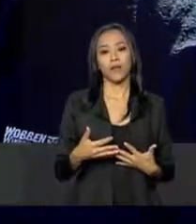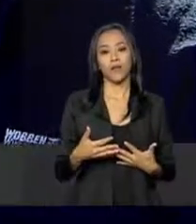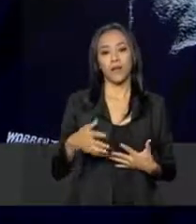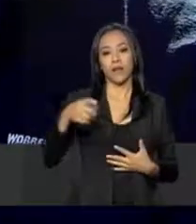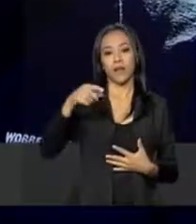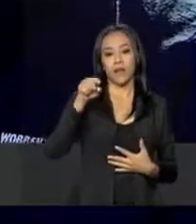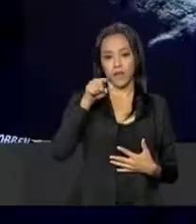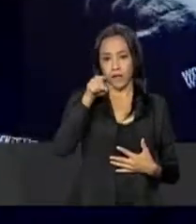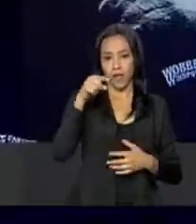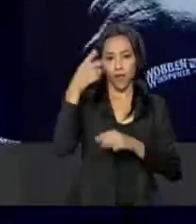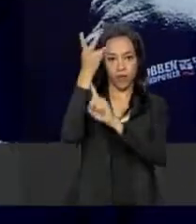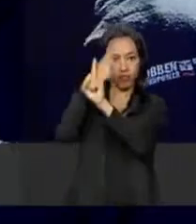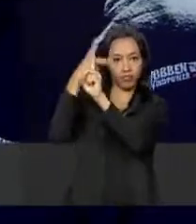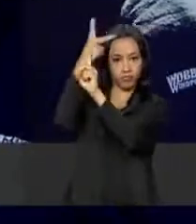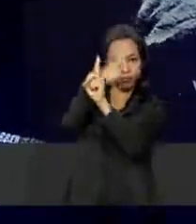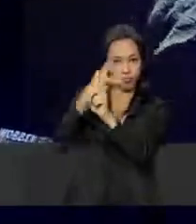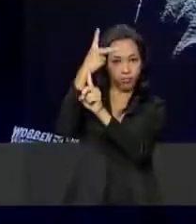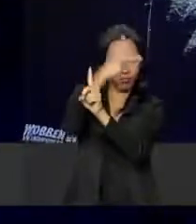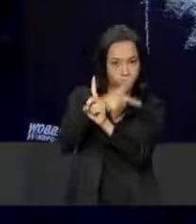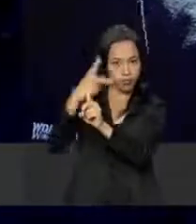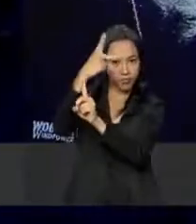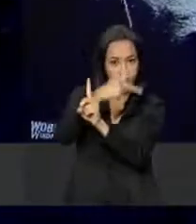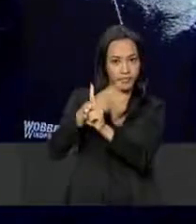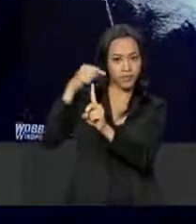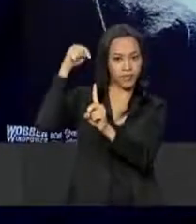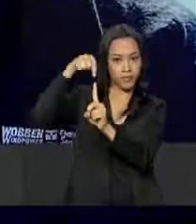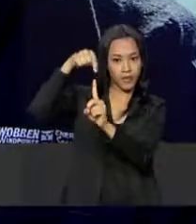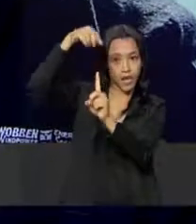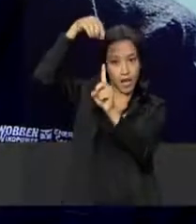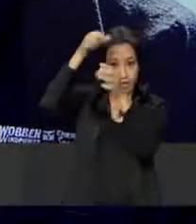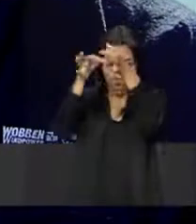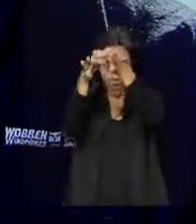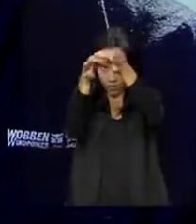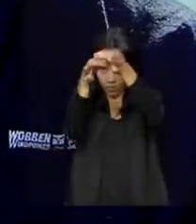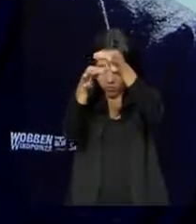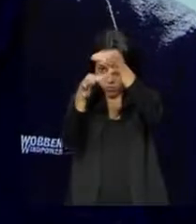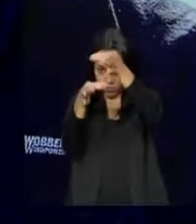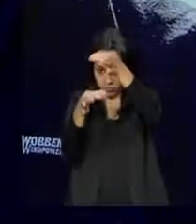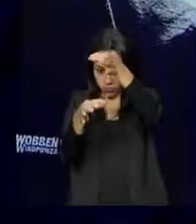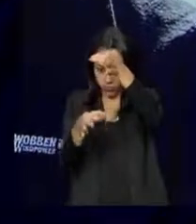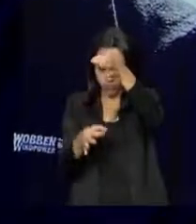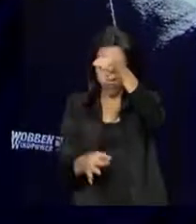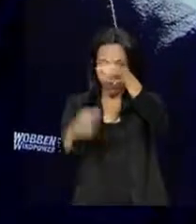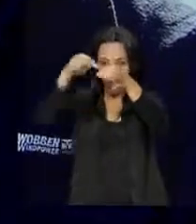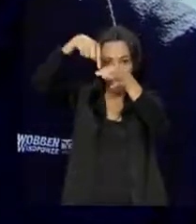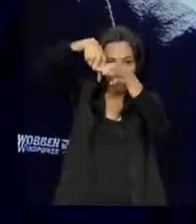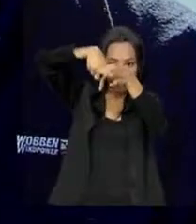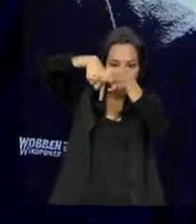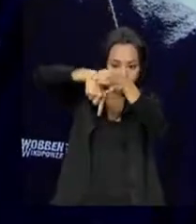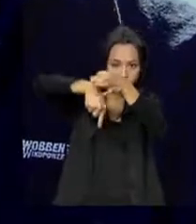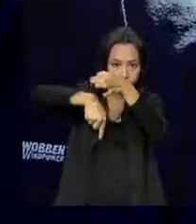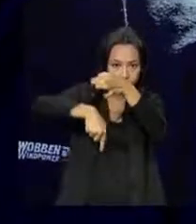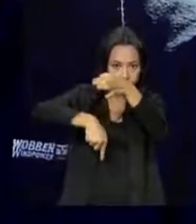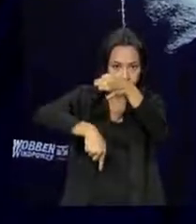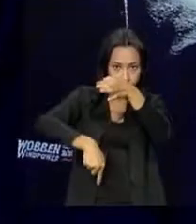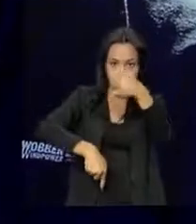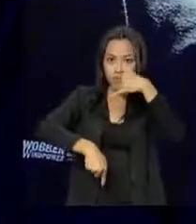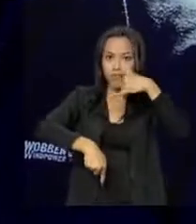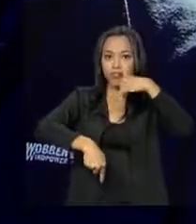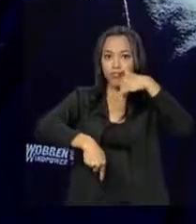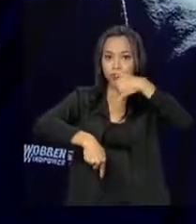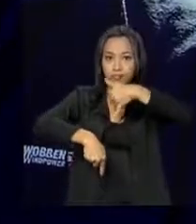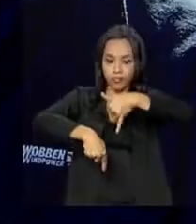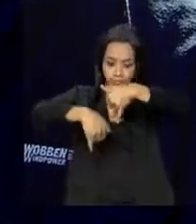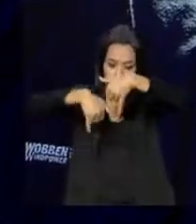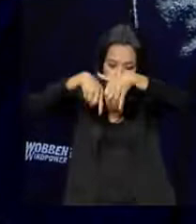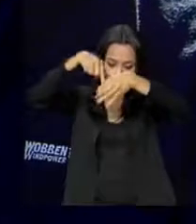gera lá em cima mesmo, certo? E internamente tem alguns cabos que fazem toda essa energia gerada descer pela torre, por